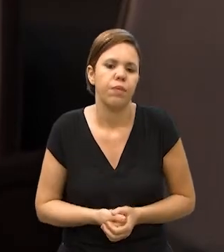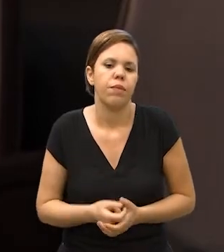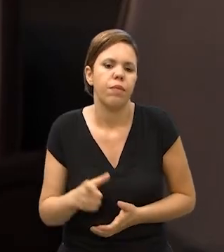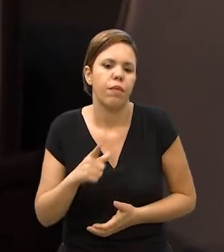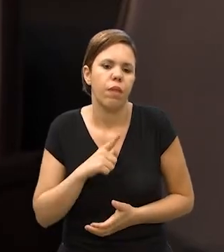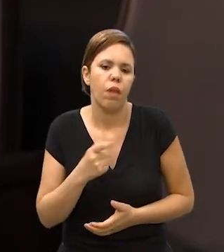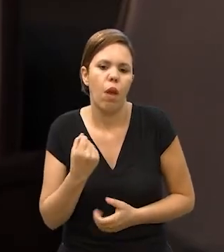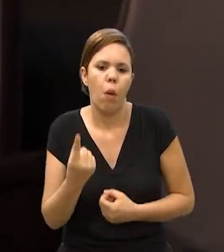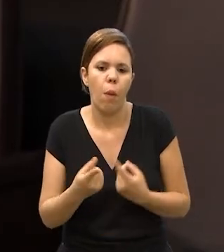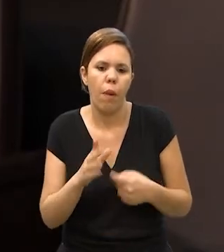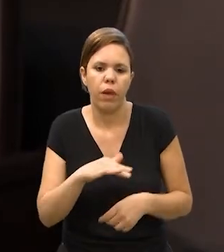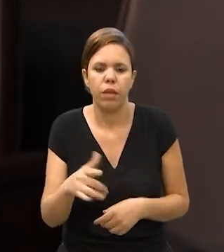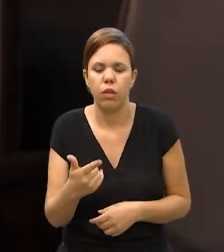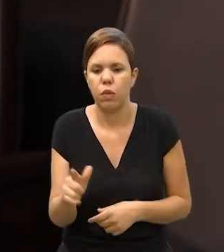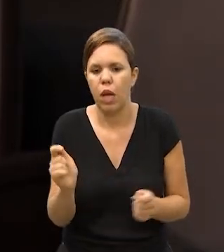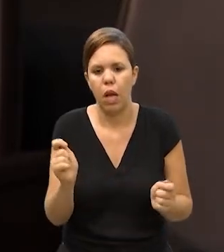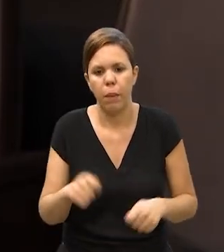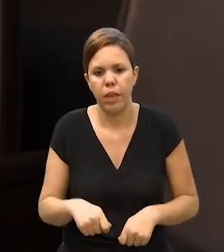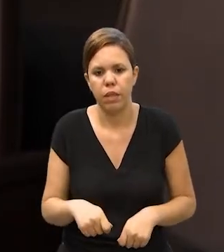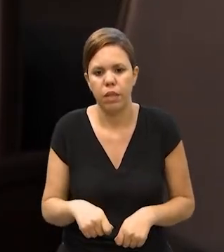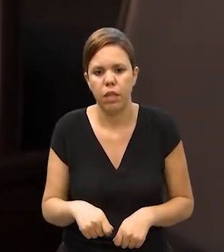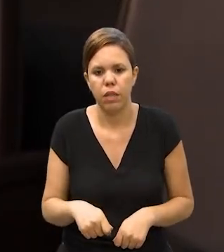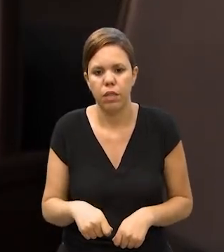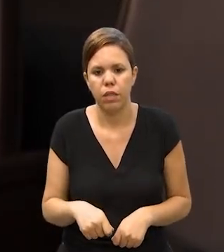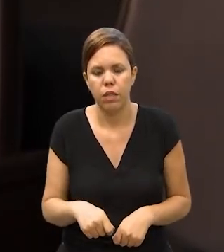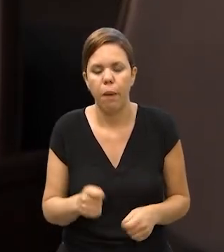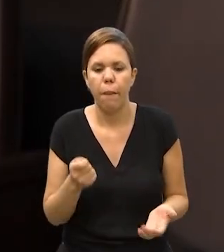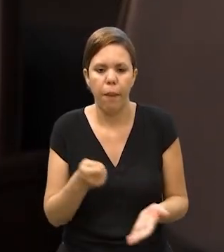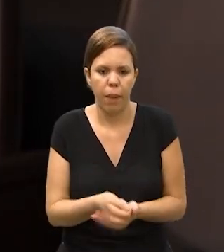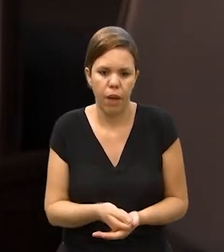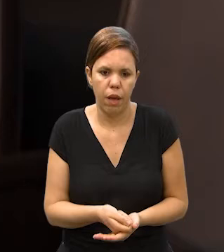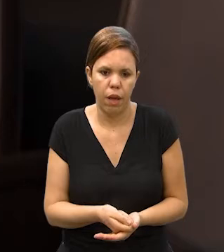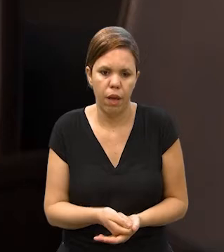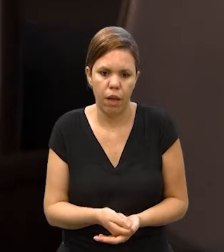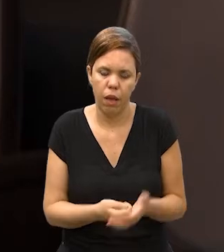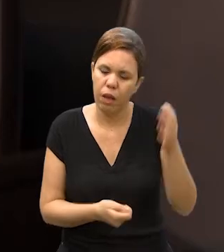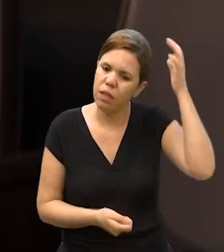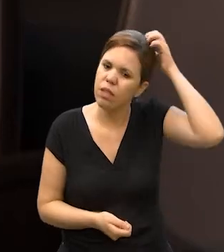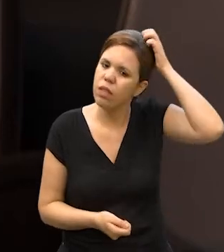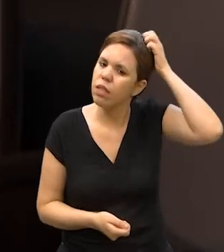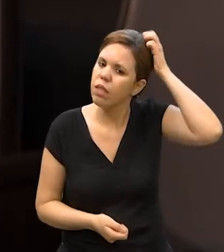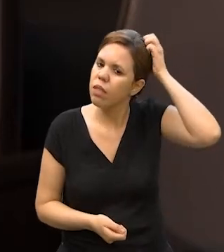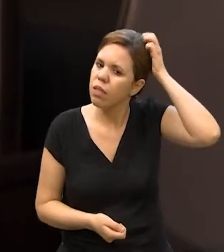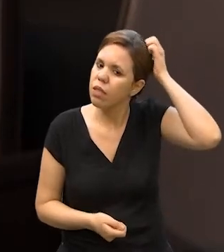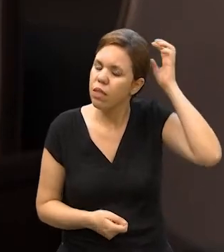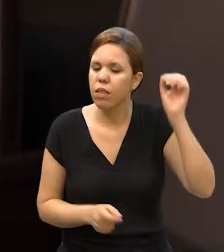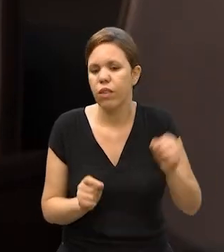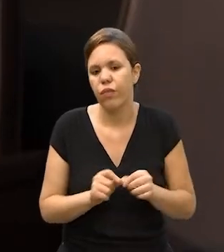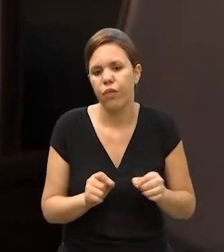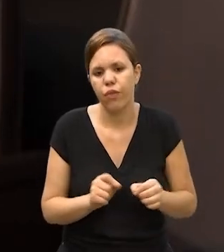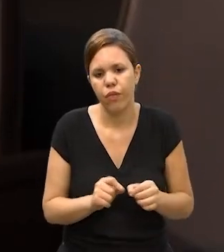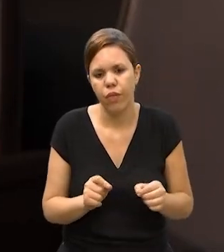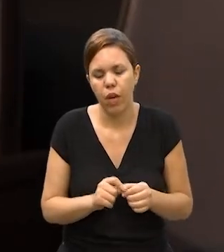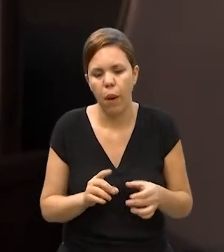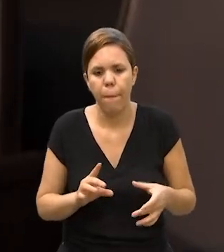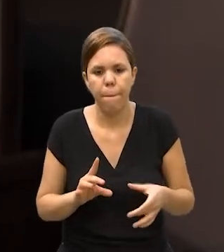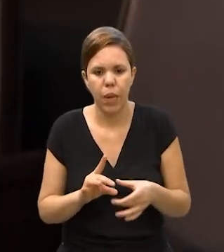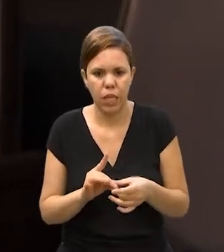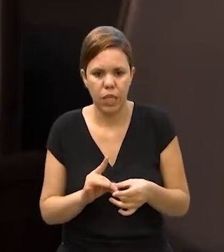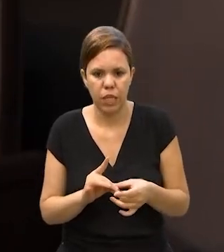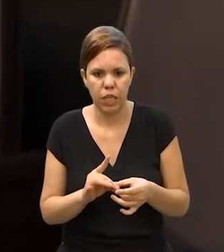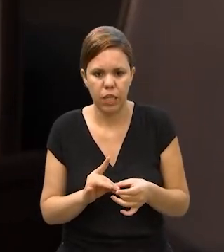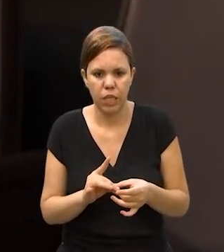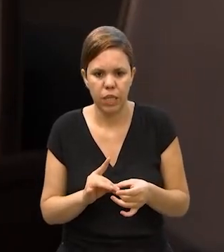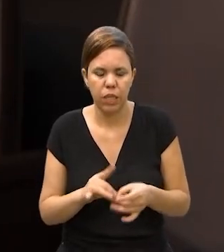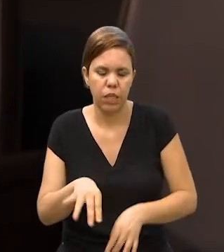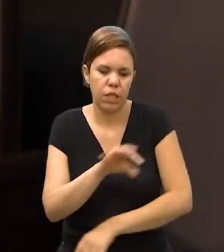ter alguma criança que não tenha capacidade para pagar, obviamente ela faria uma parceria com